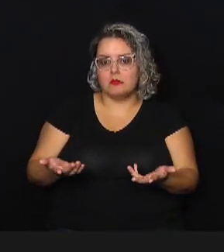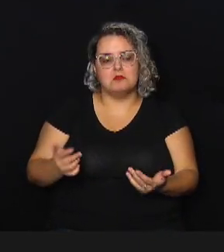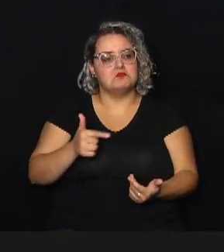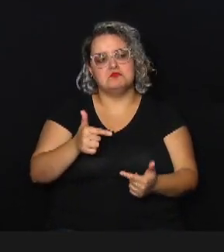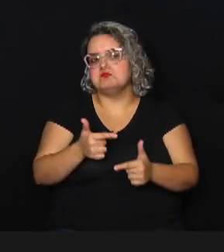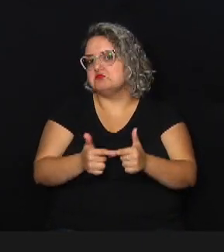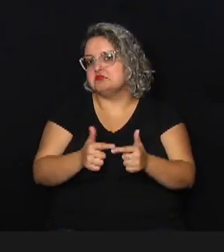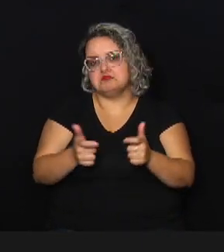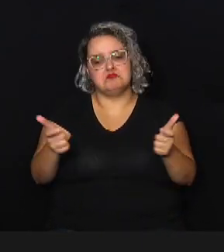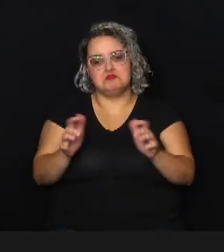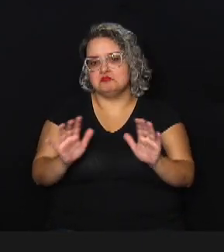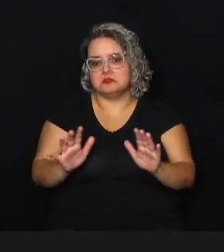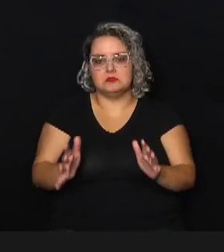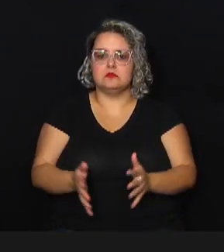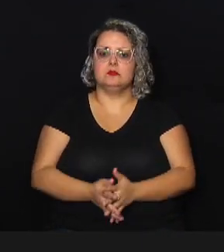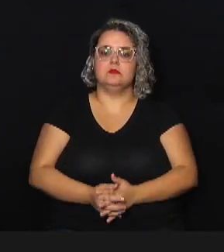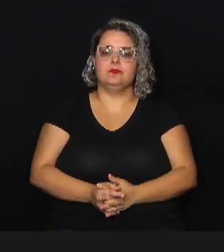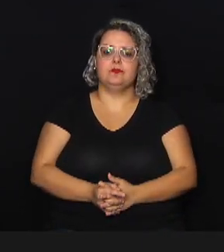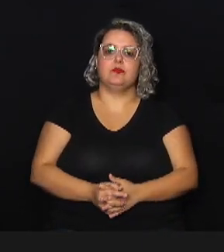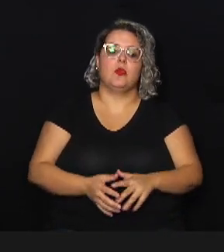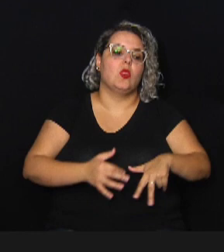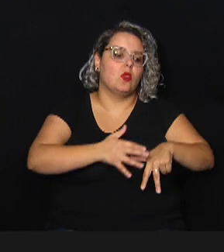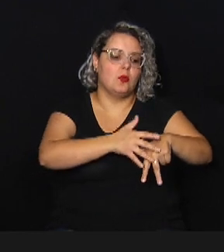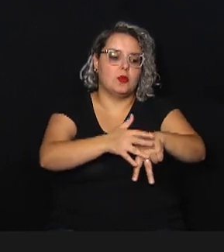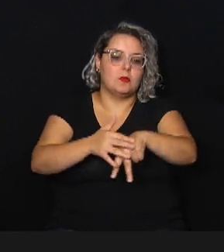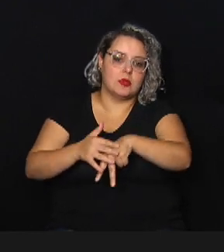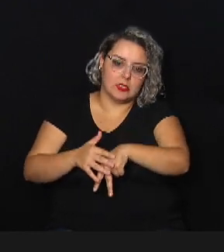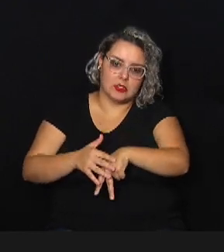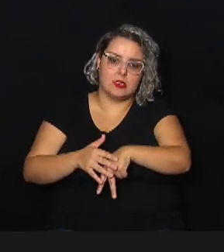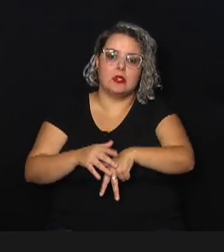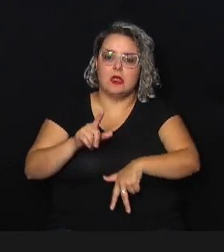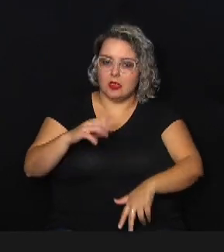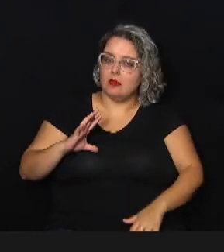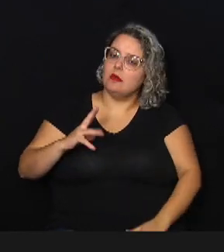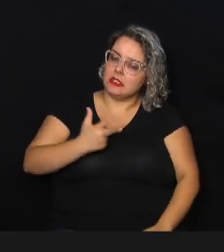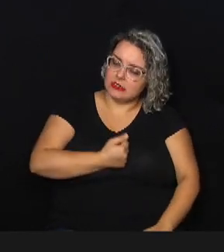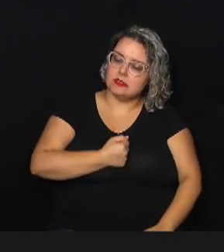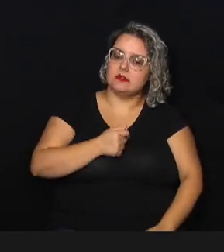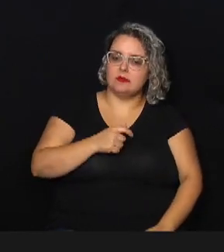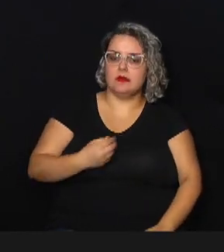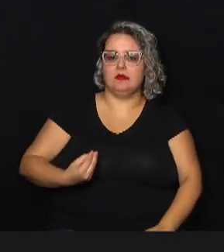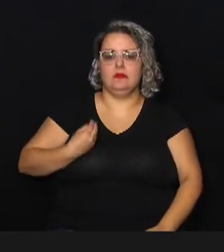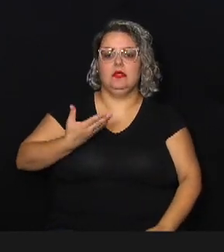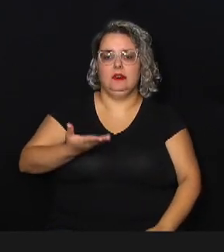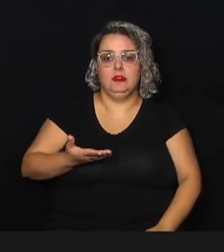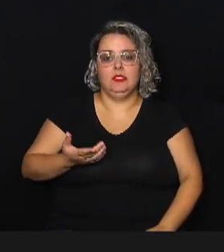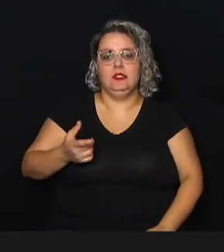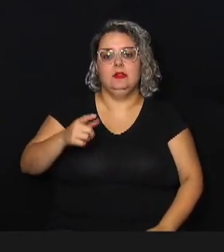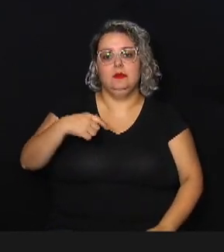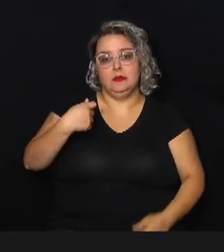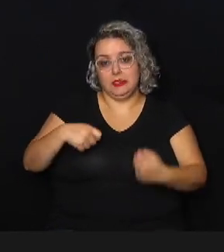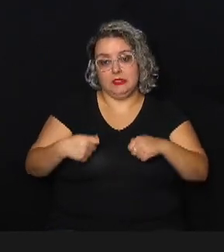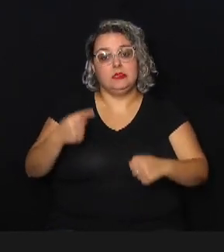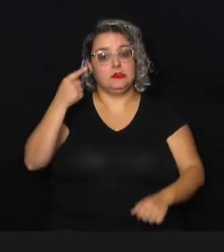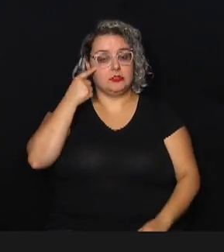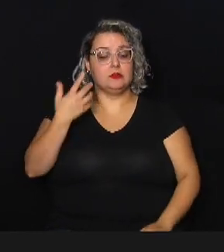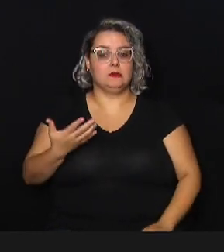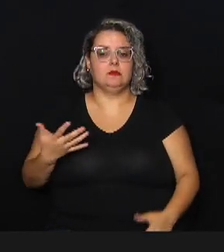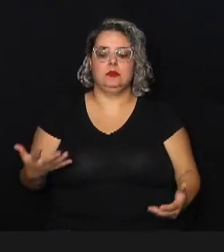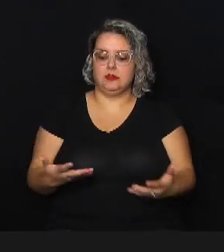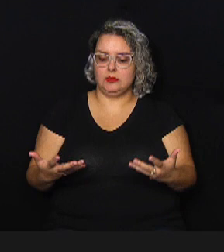problemas, tá? E para o paciente é o que vai salvar a vida dele. Então, a gente tem que ter isso na nossa cabeça. Eu estimulo